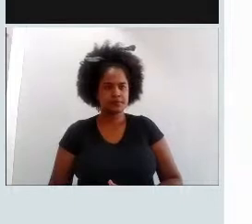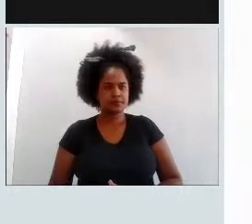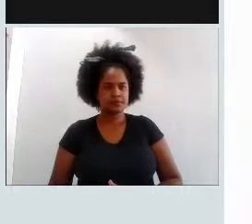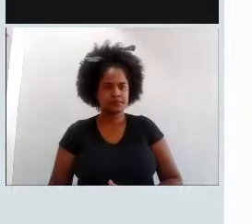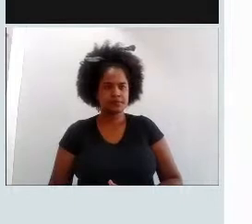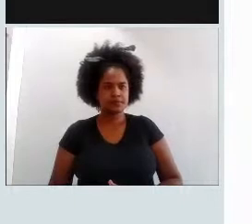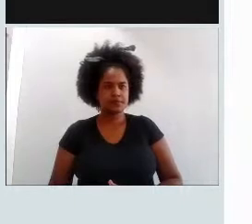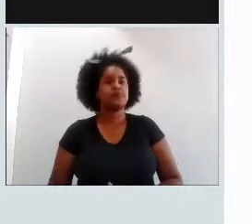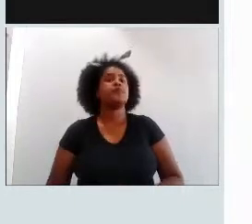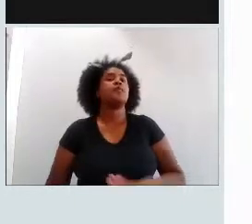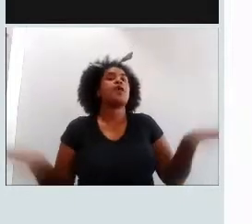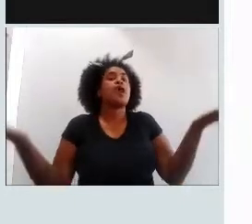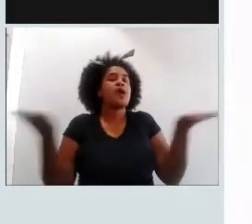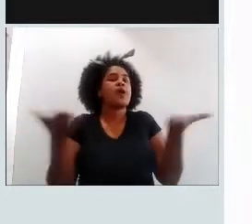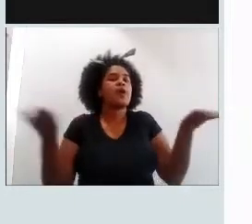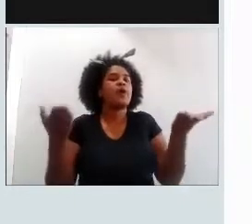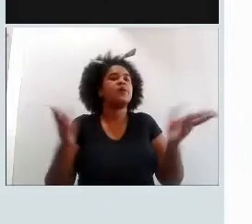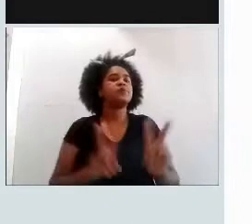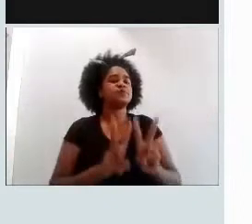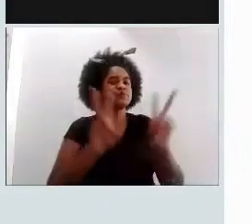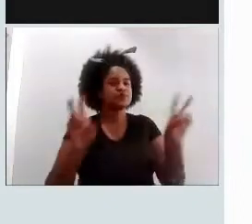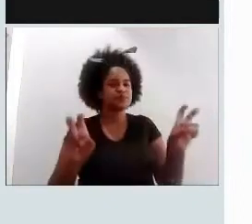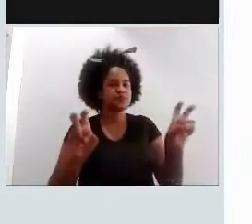Vamos falar um pouquinho sobre os ângulos,